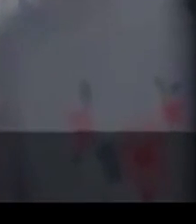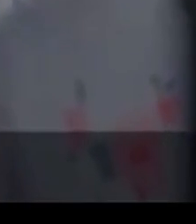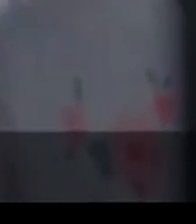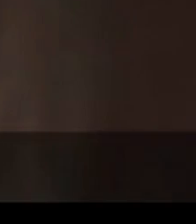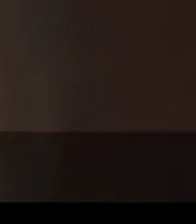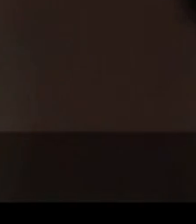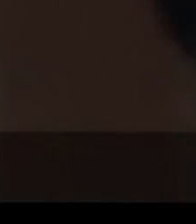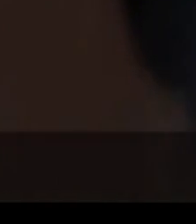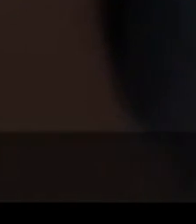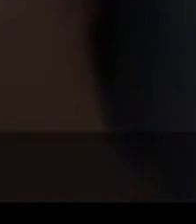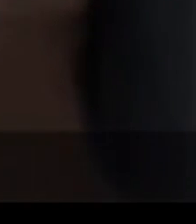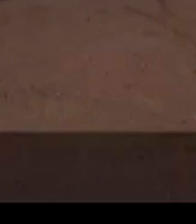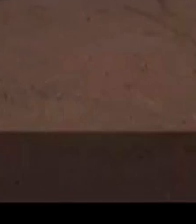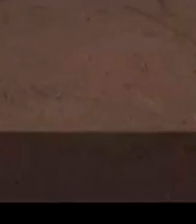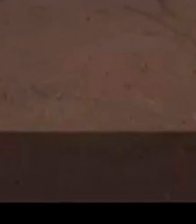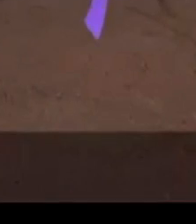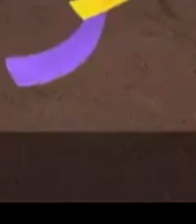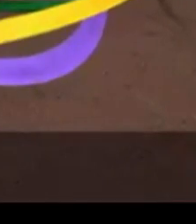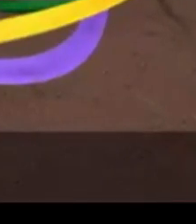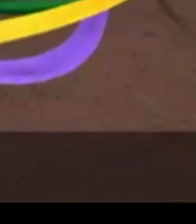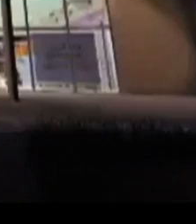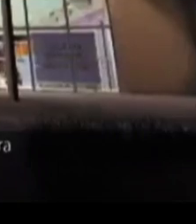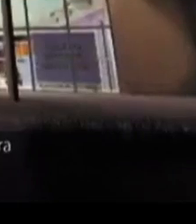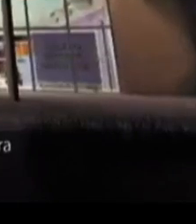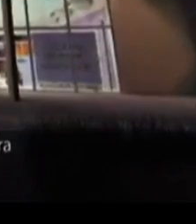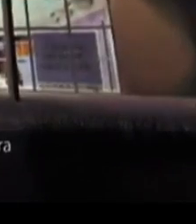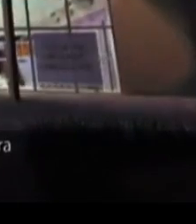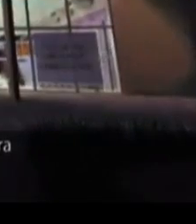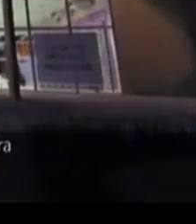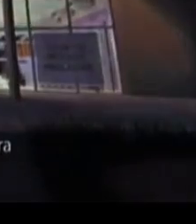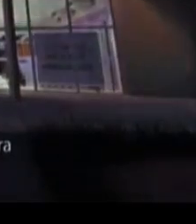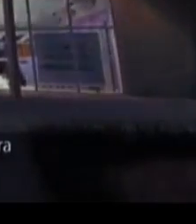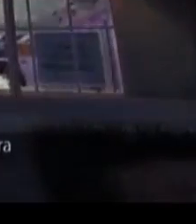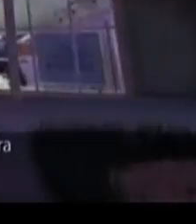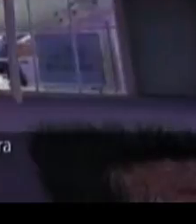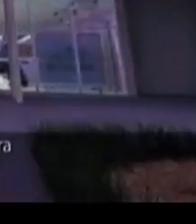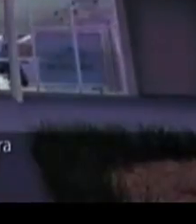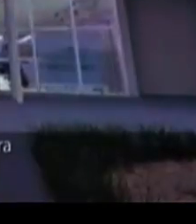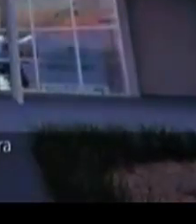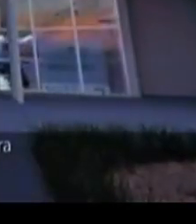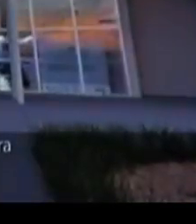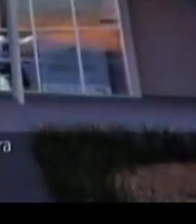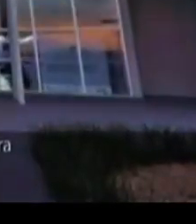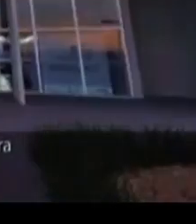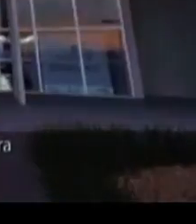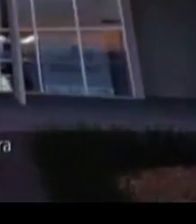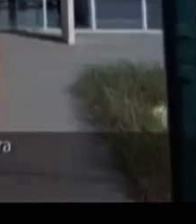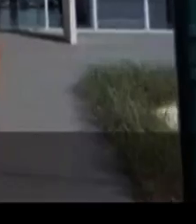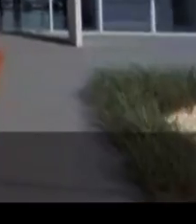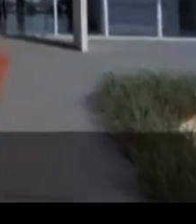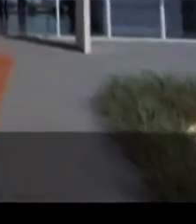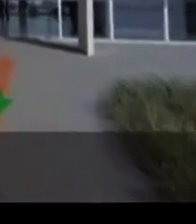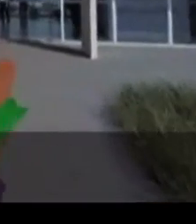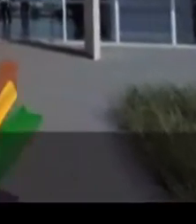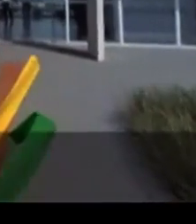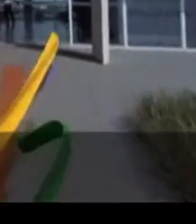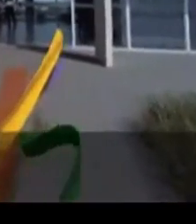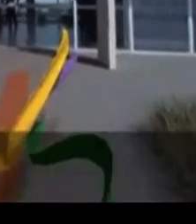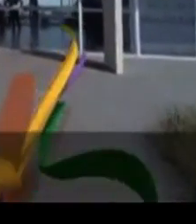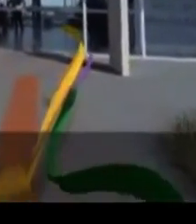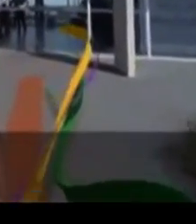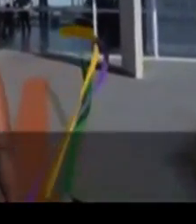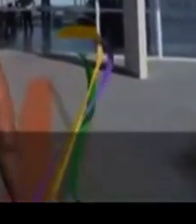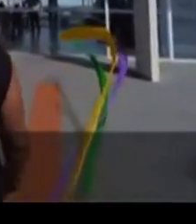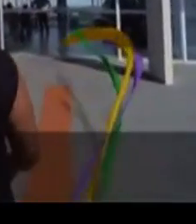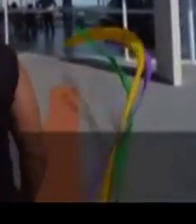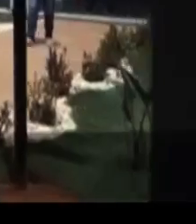levam atendimento às mulheres do campo e da floresta. Em fevereiro de 2015, começou a funcionar a primeira das 27 Casas